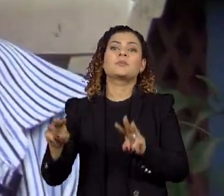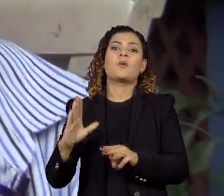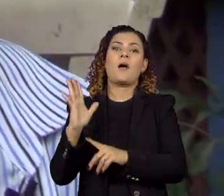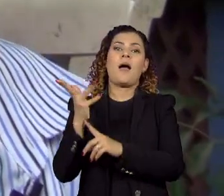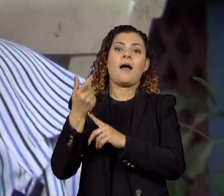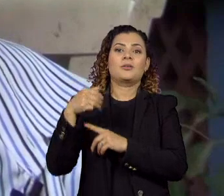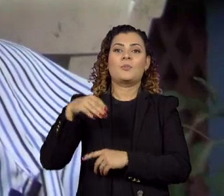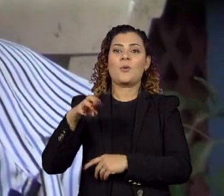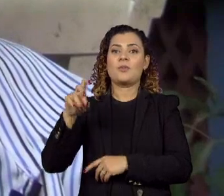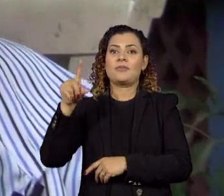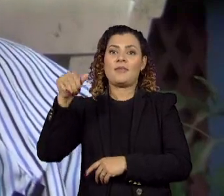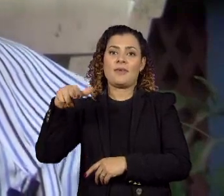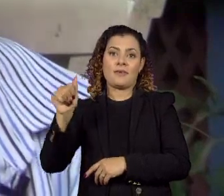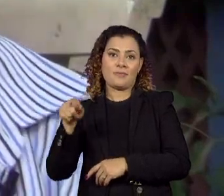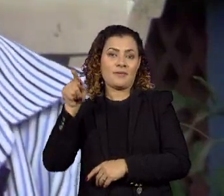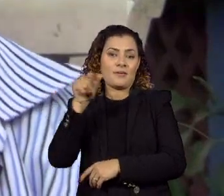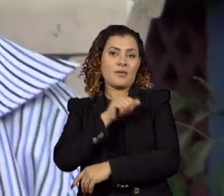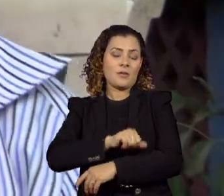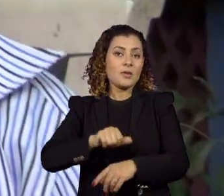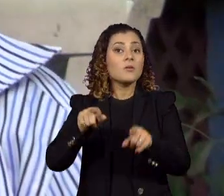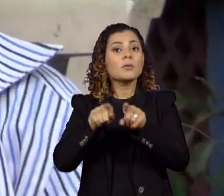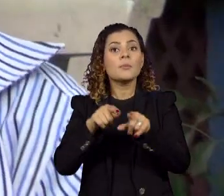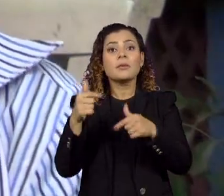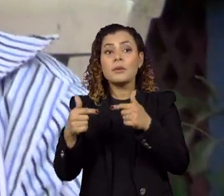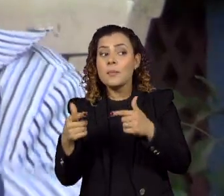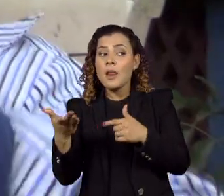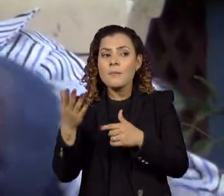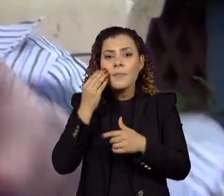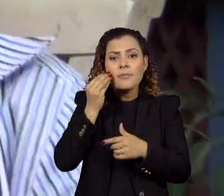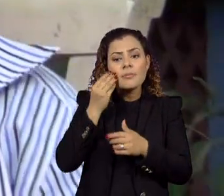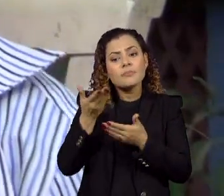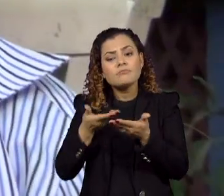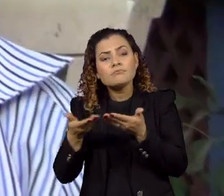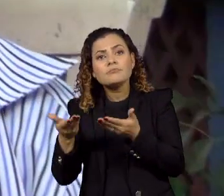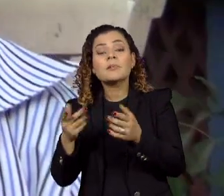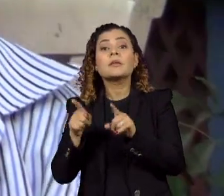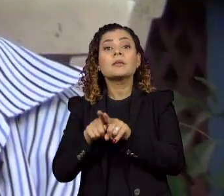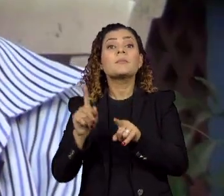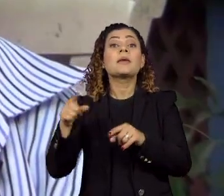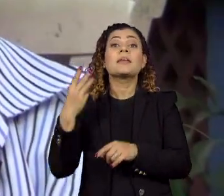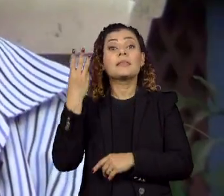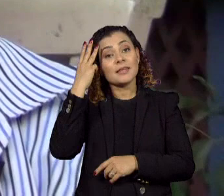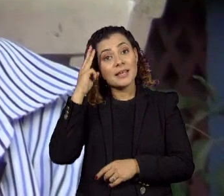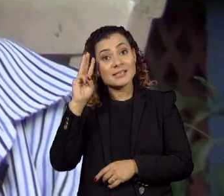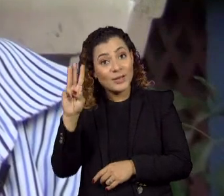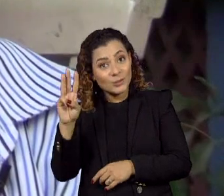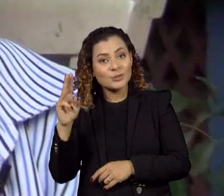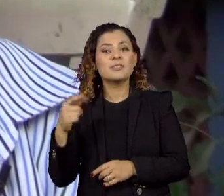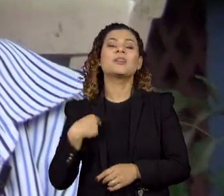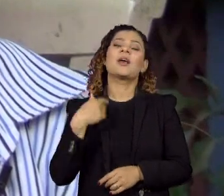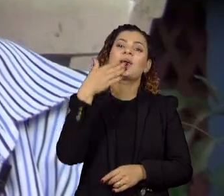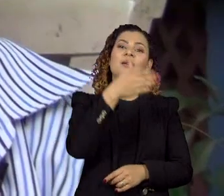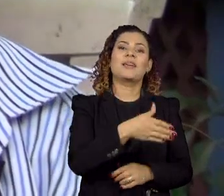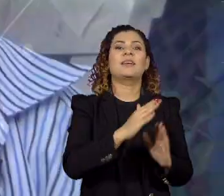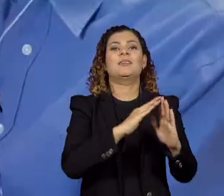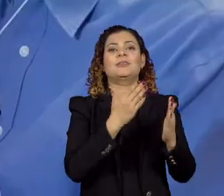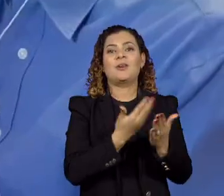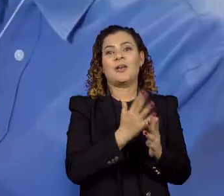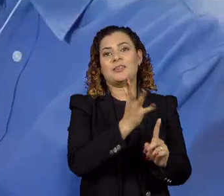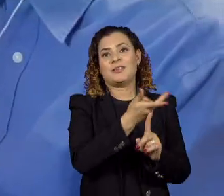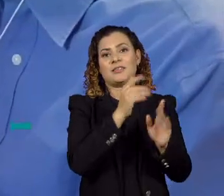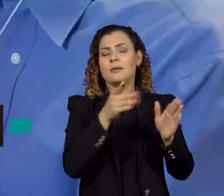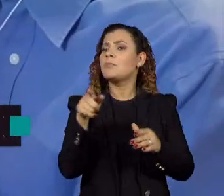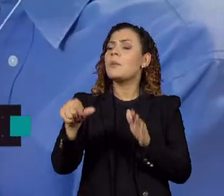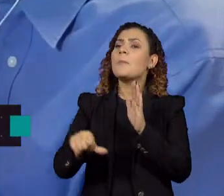que tem um grupo de gente trabalhando, fazendo não sei o quê, e já no terceiro dia já estava na escolinha de arte. Como é que